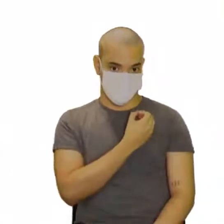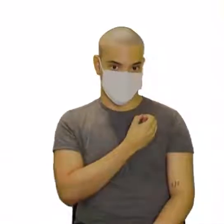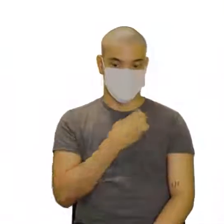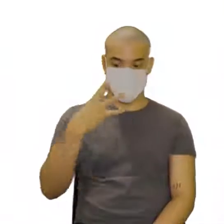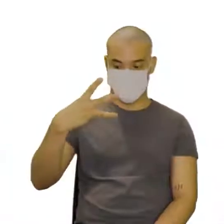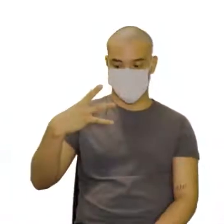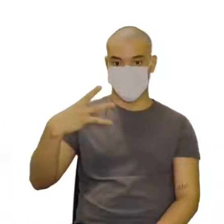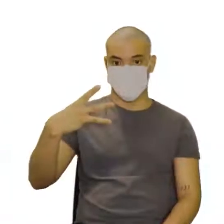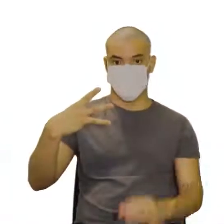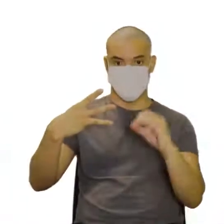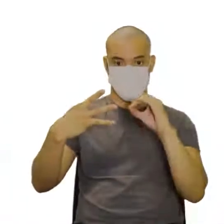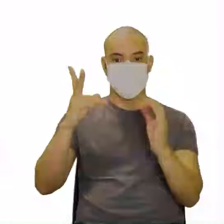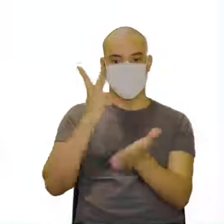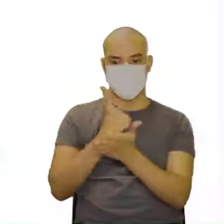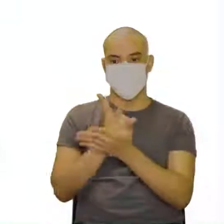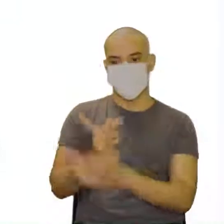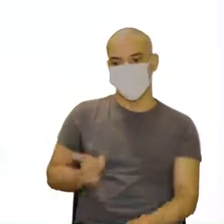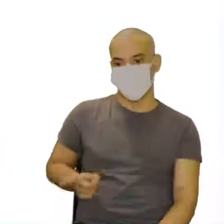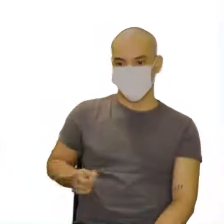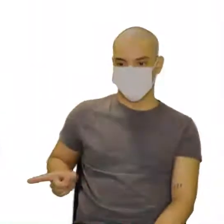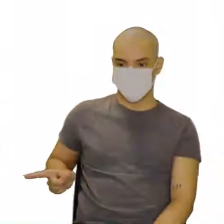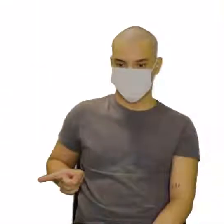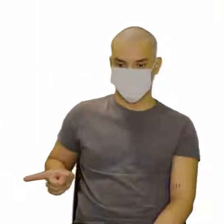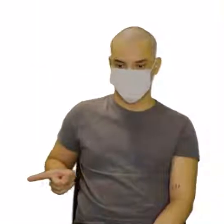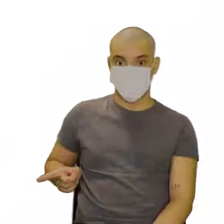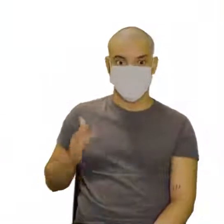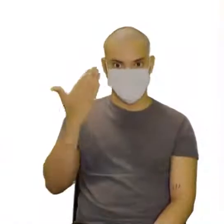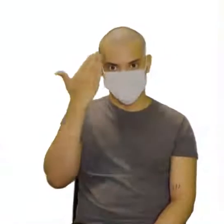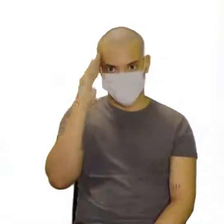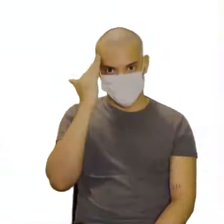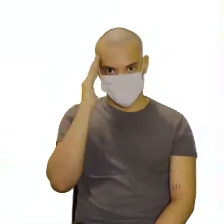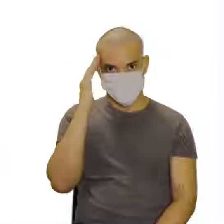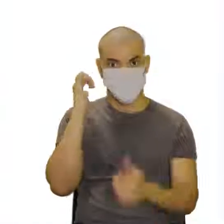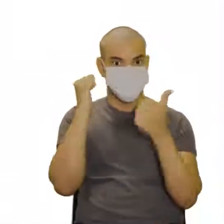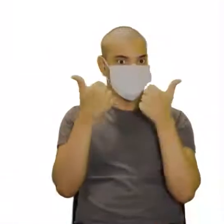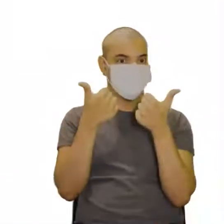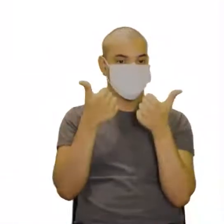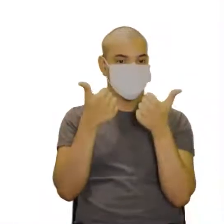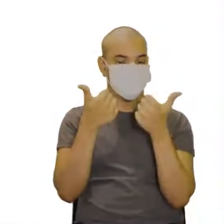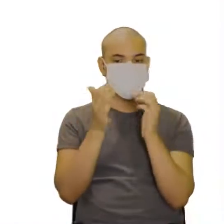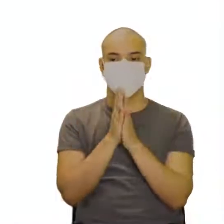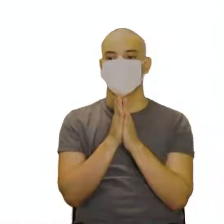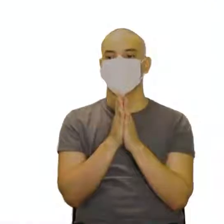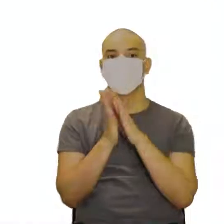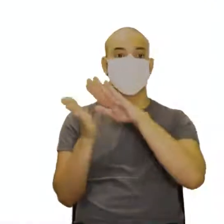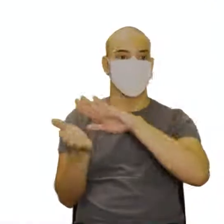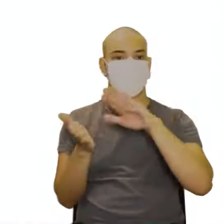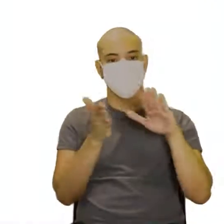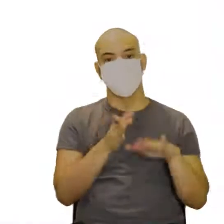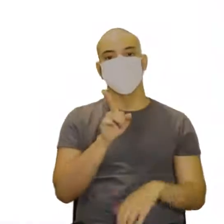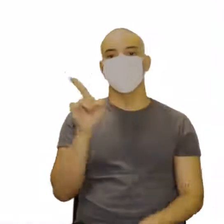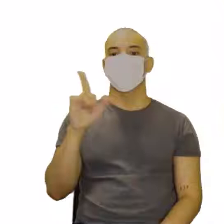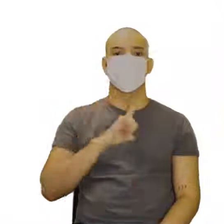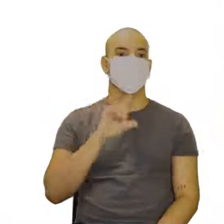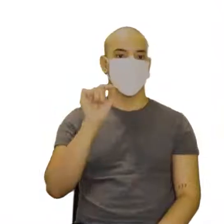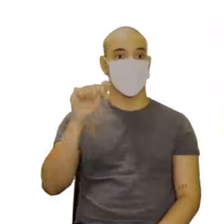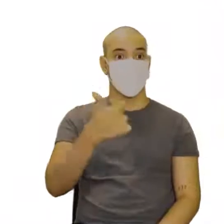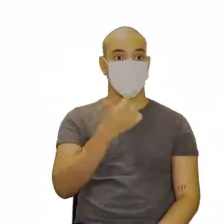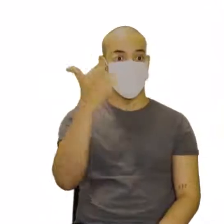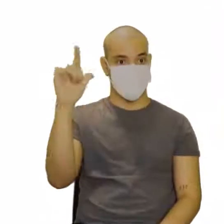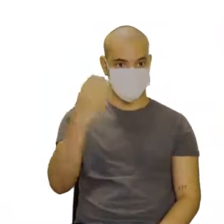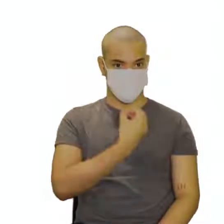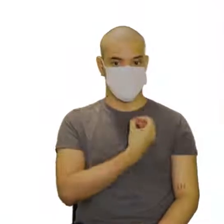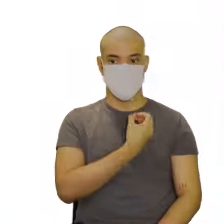como sendo esse daqui. Entendido isso? Ok? Aqui, pessoal, nós temos outros